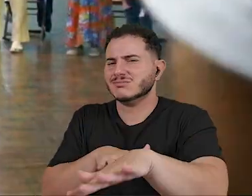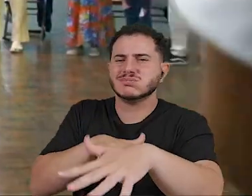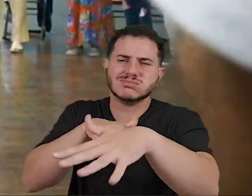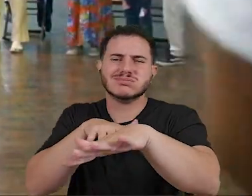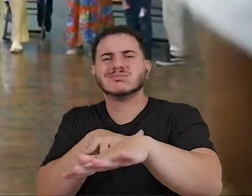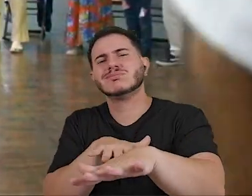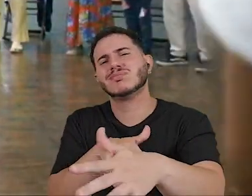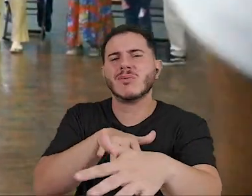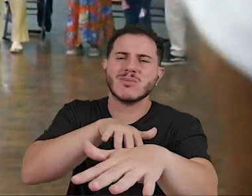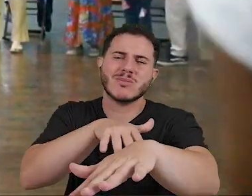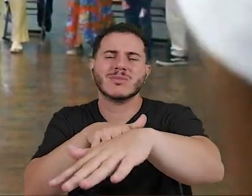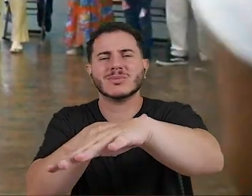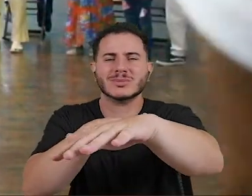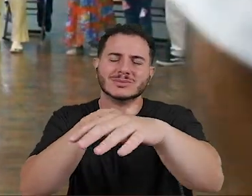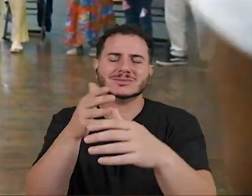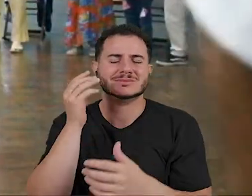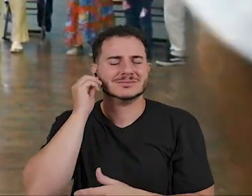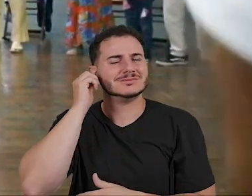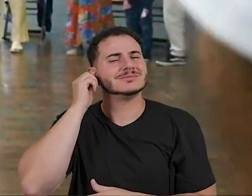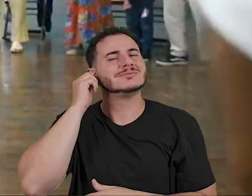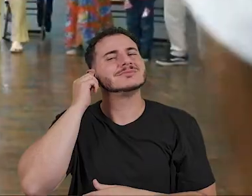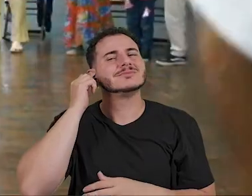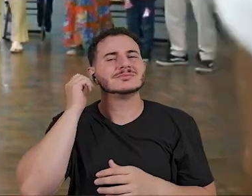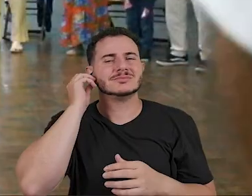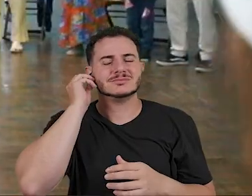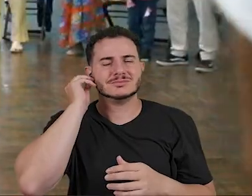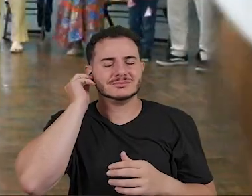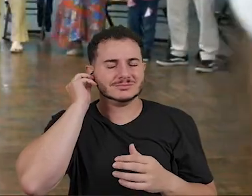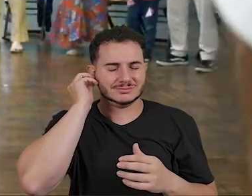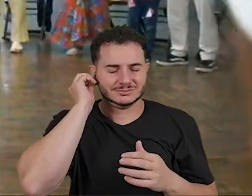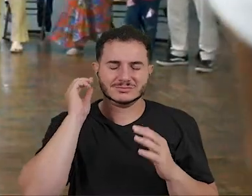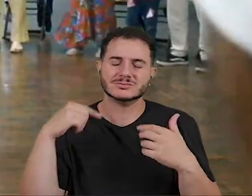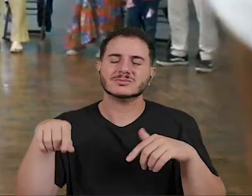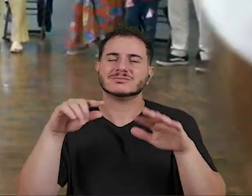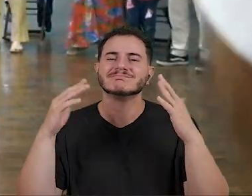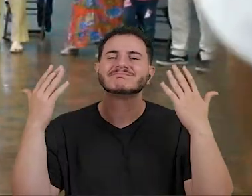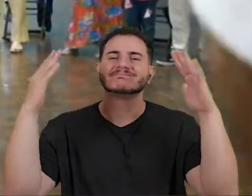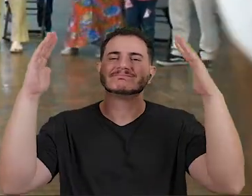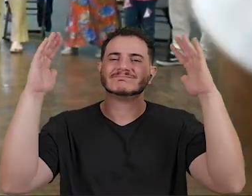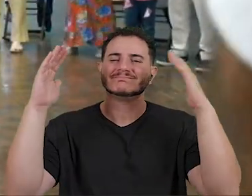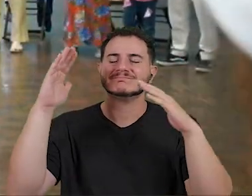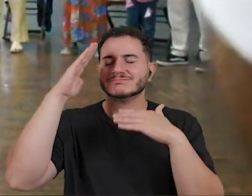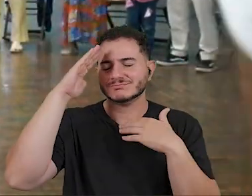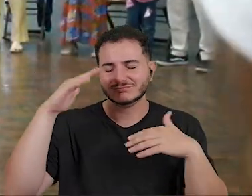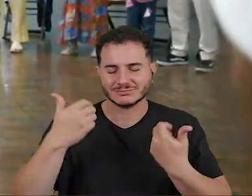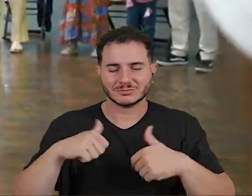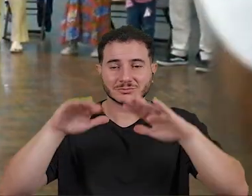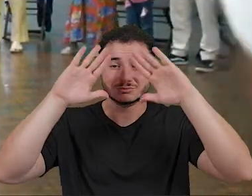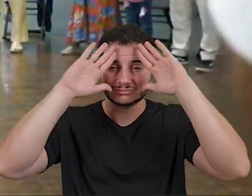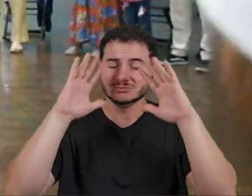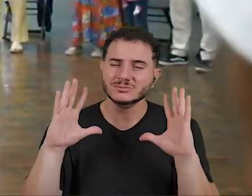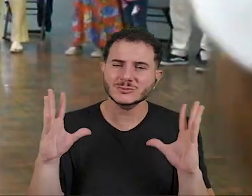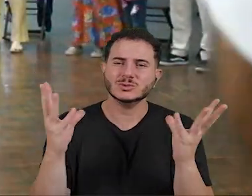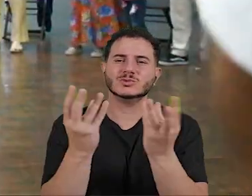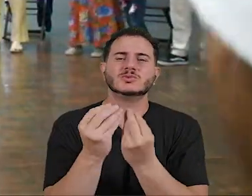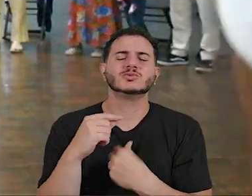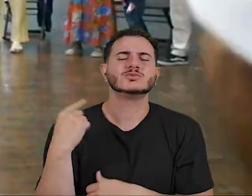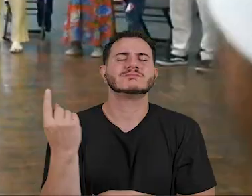nações, porque a nação de Oxalá, a raiz de África, o seu gabinete, o Napoleão de Mestre Marcelo, o Mestre